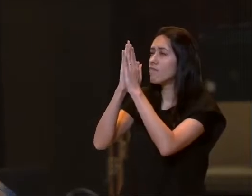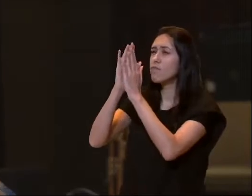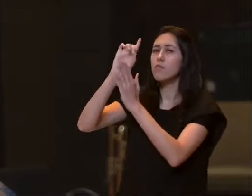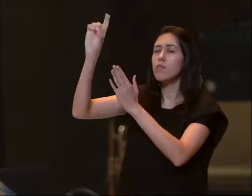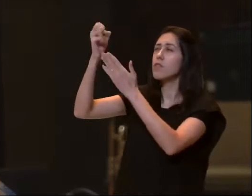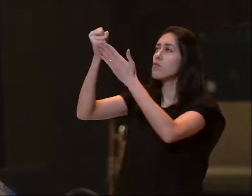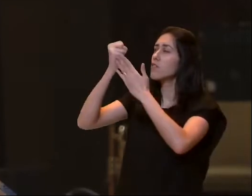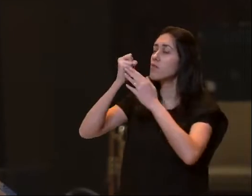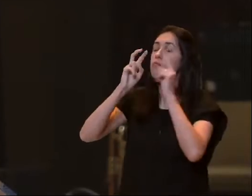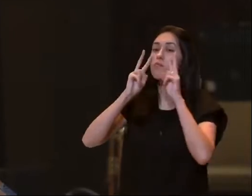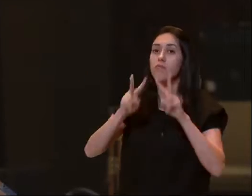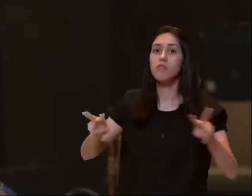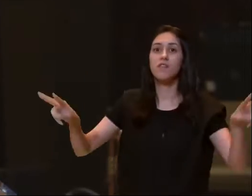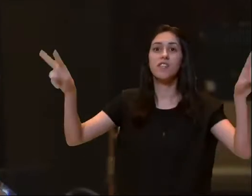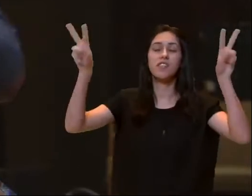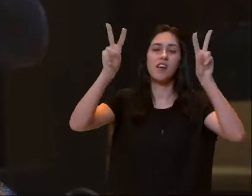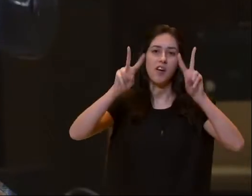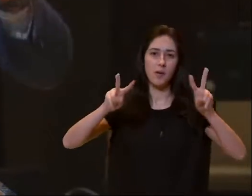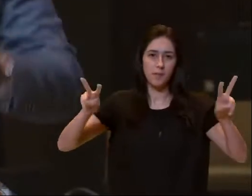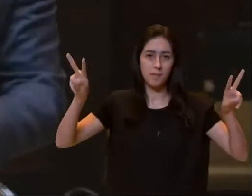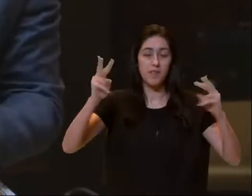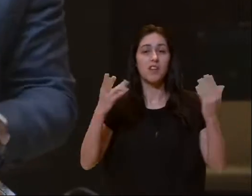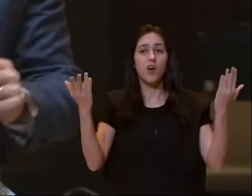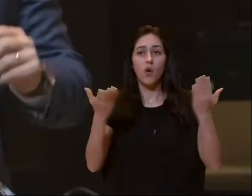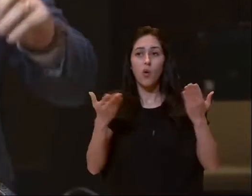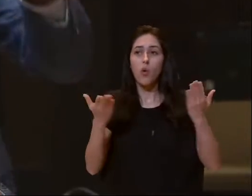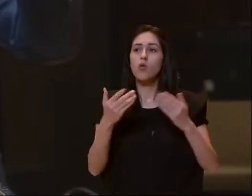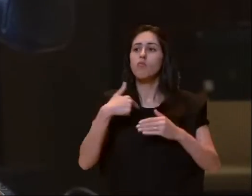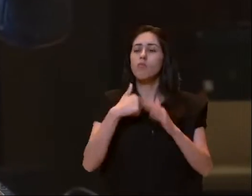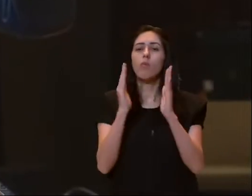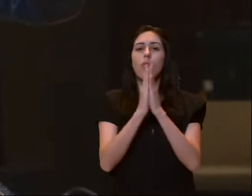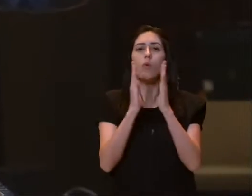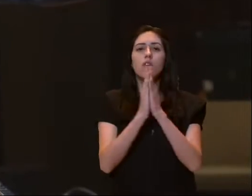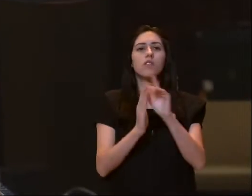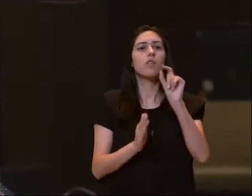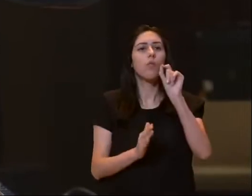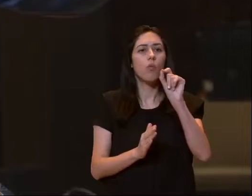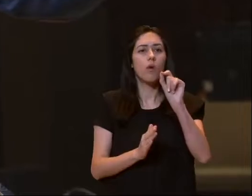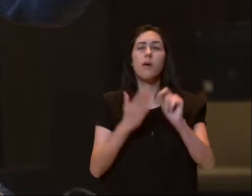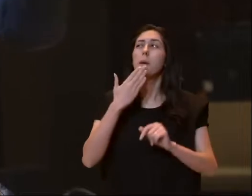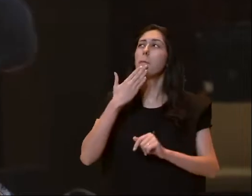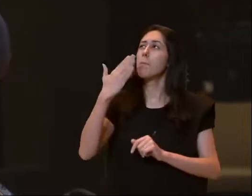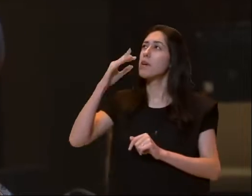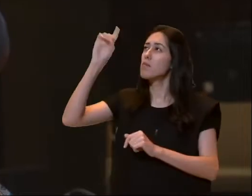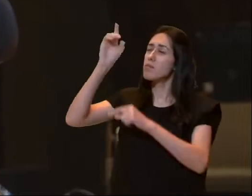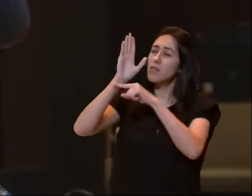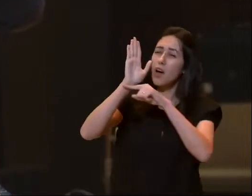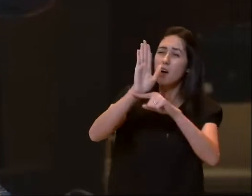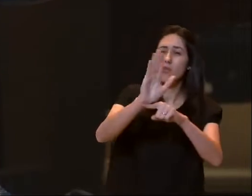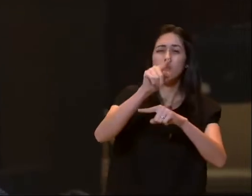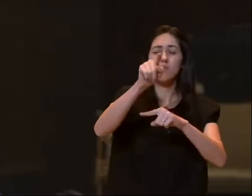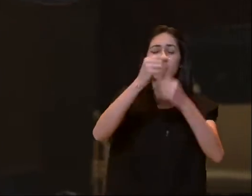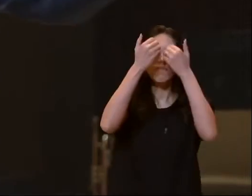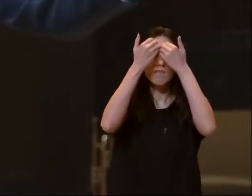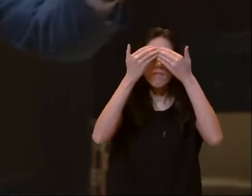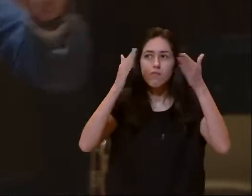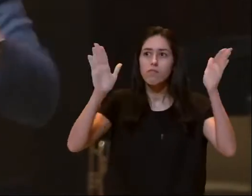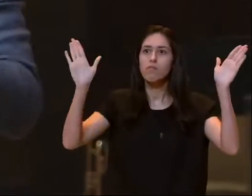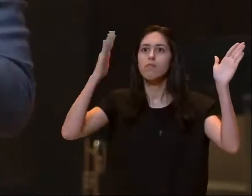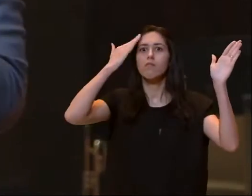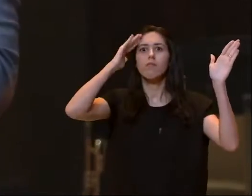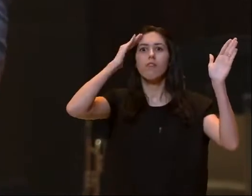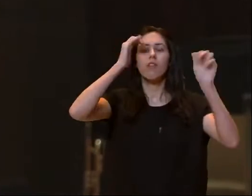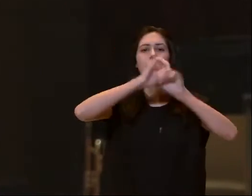nossa visão. E hoje, a minha oração é que Deus abra o seu entendimento, que Ele te faça enxergar